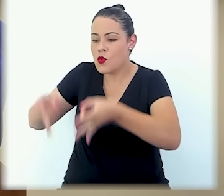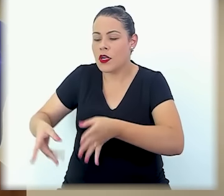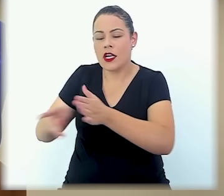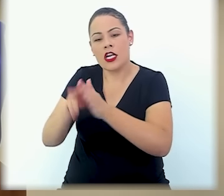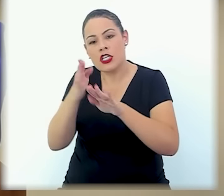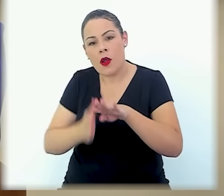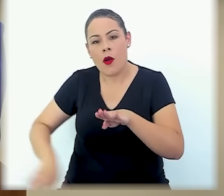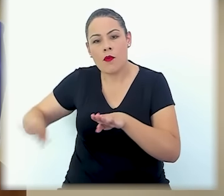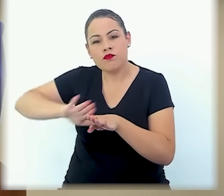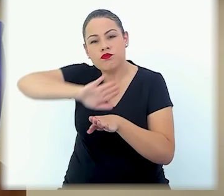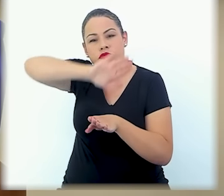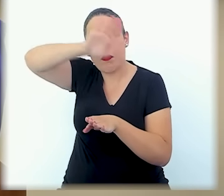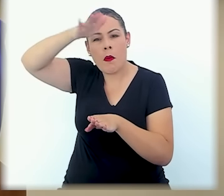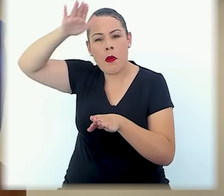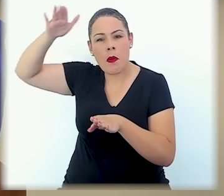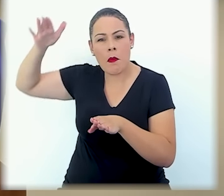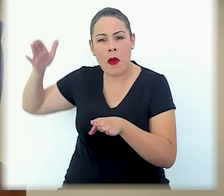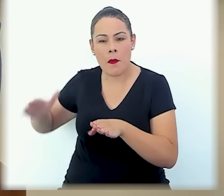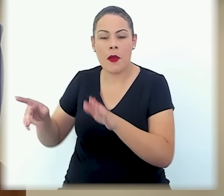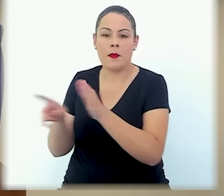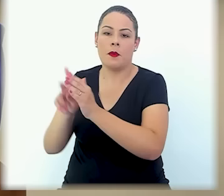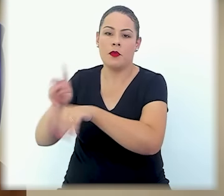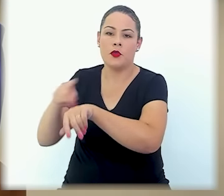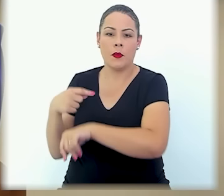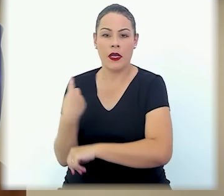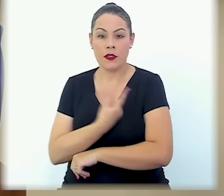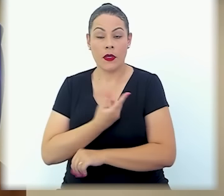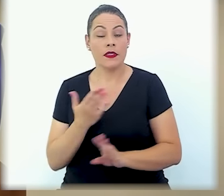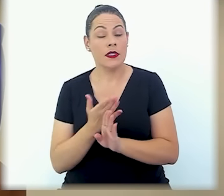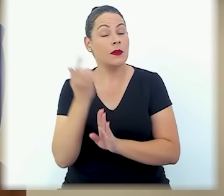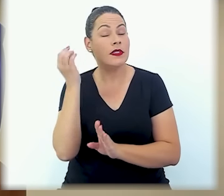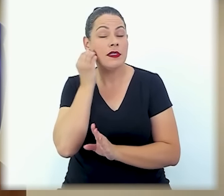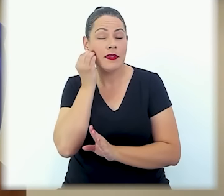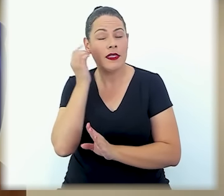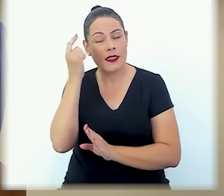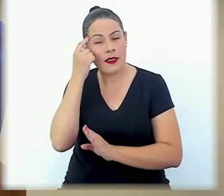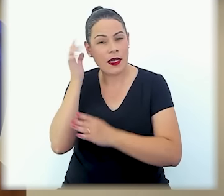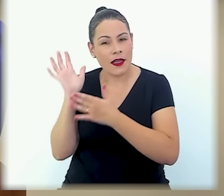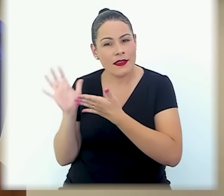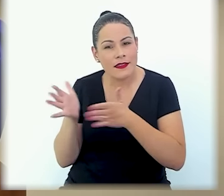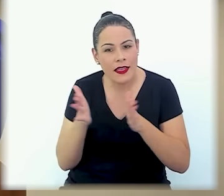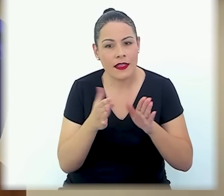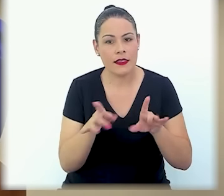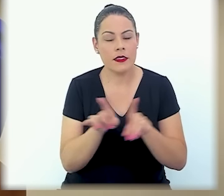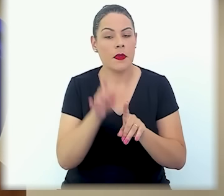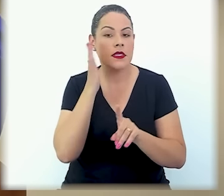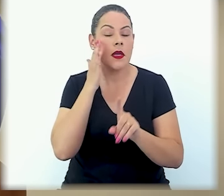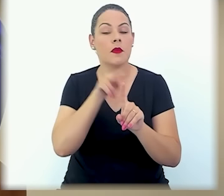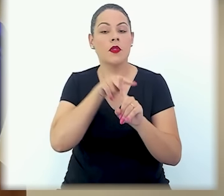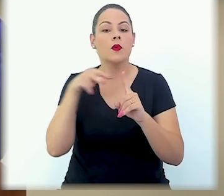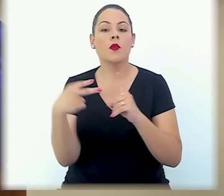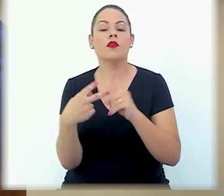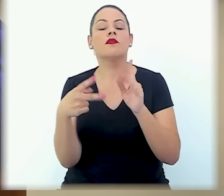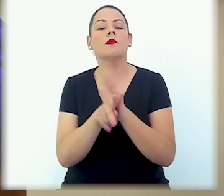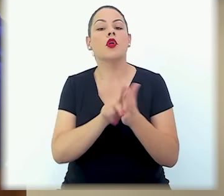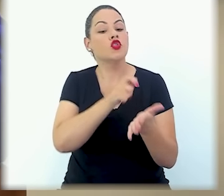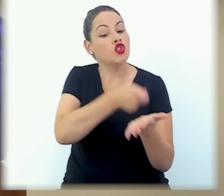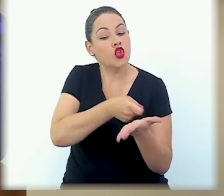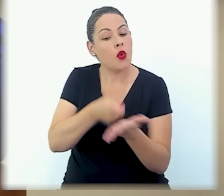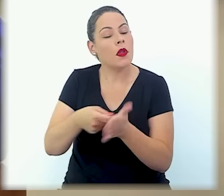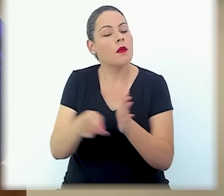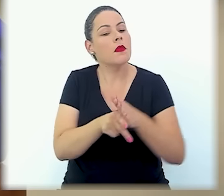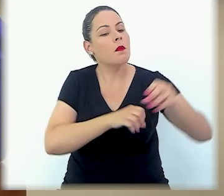tem, então, toda essa tendência da circularidade no ponto de vista de obrigar, né,